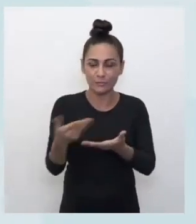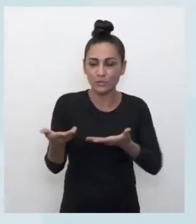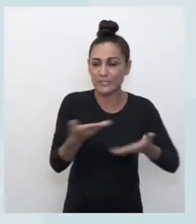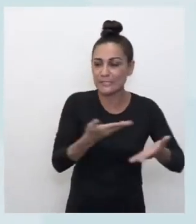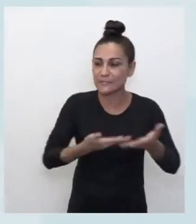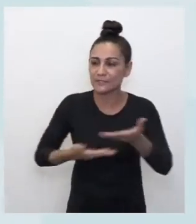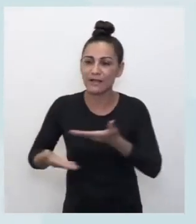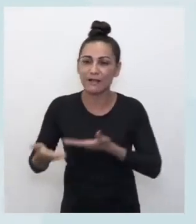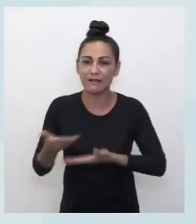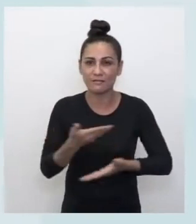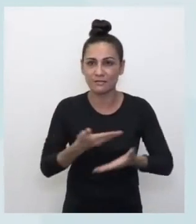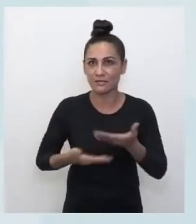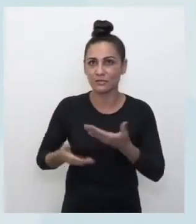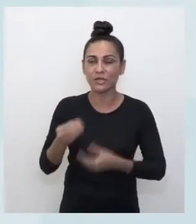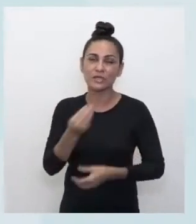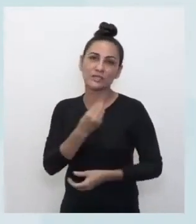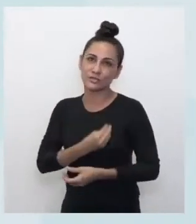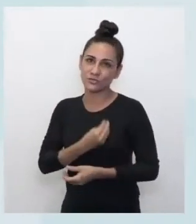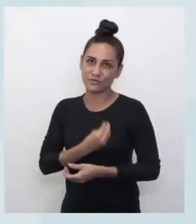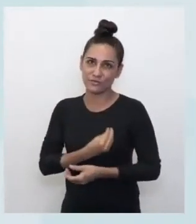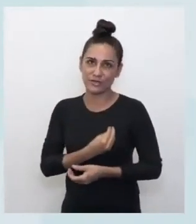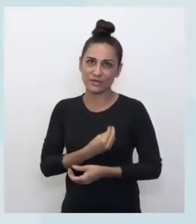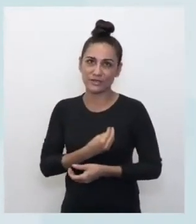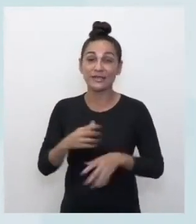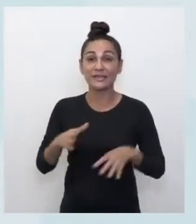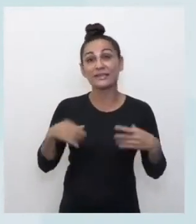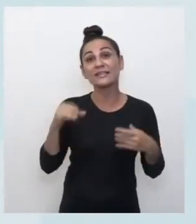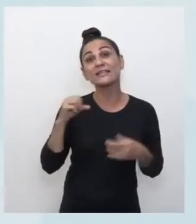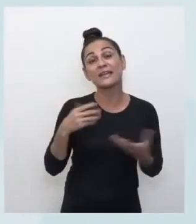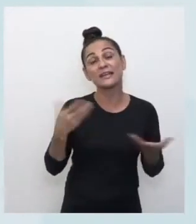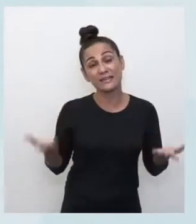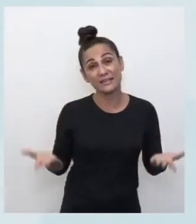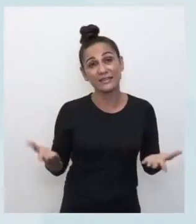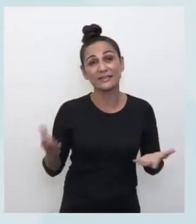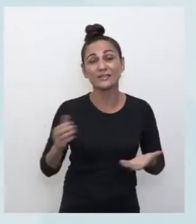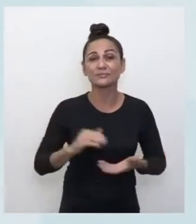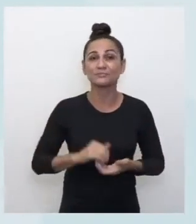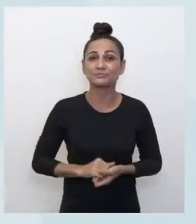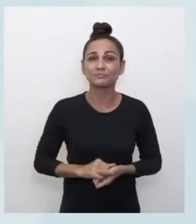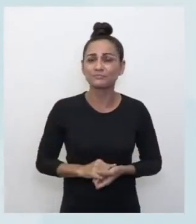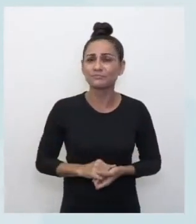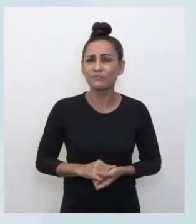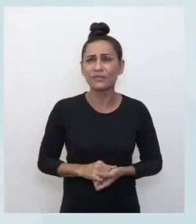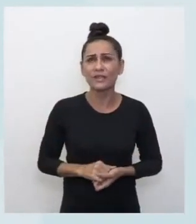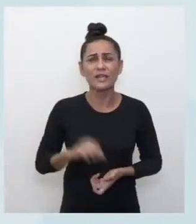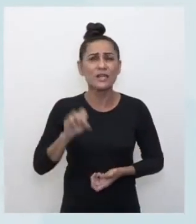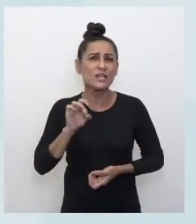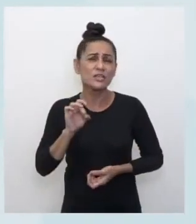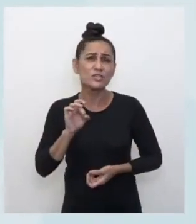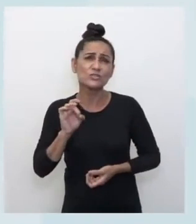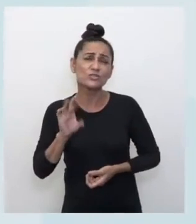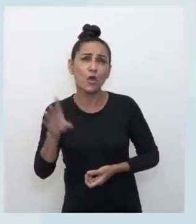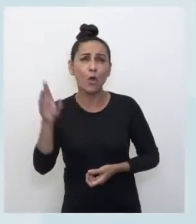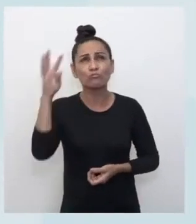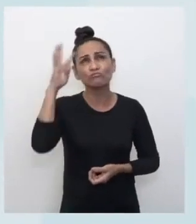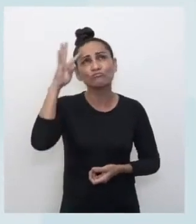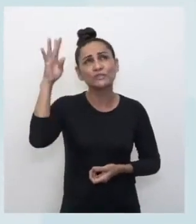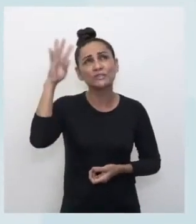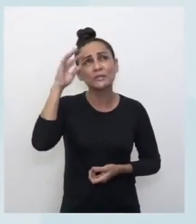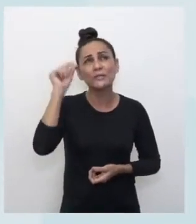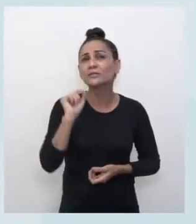essas dimensões da sua vida, tá certo? E aí, gente, né, é só um pensamento. Como que você